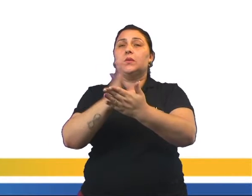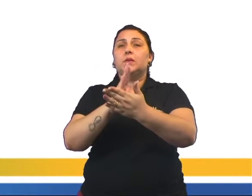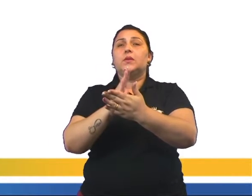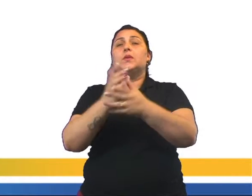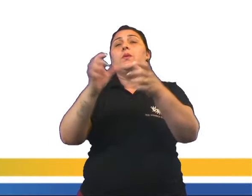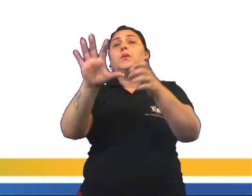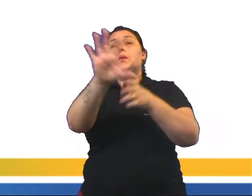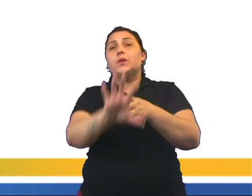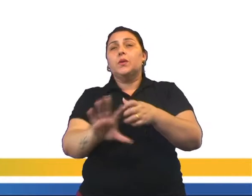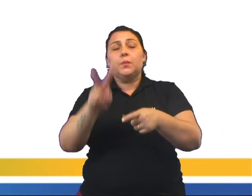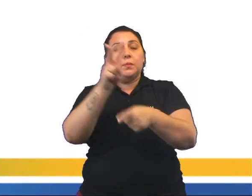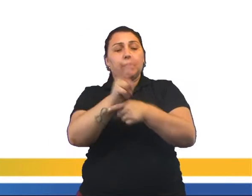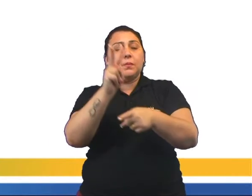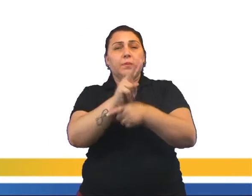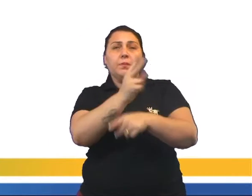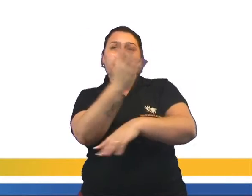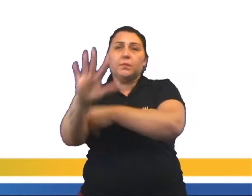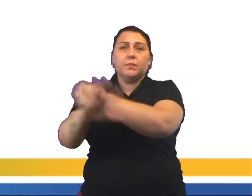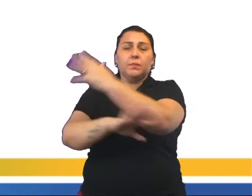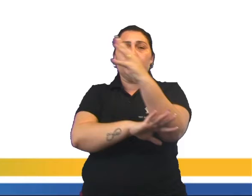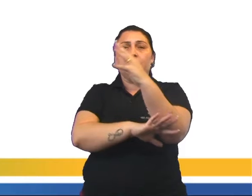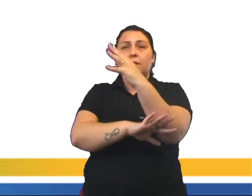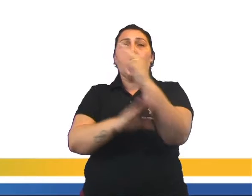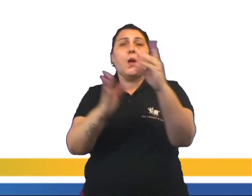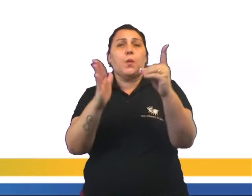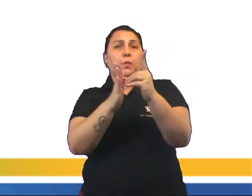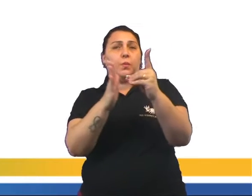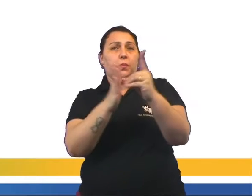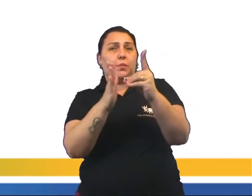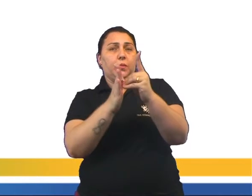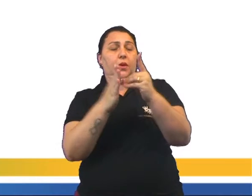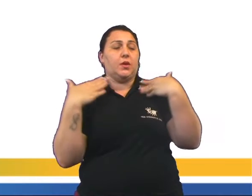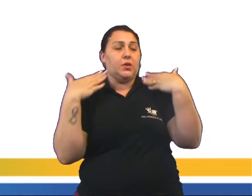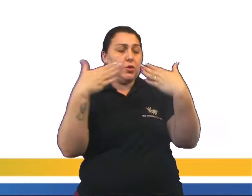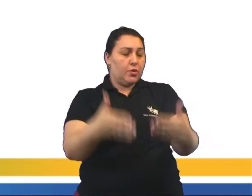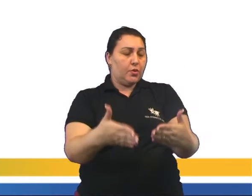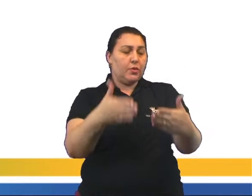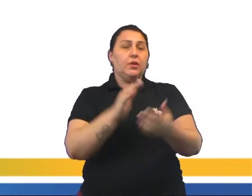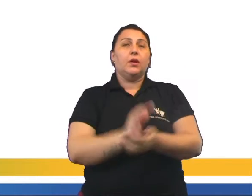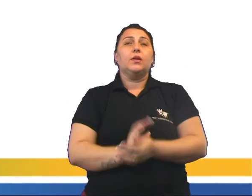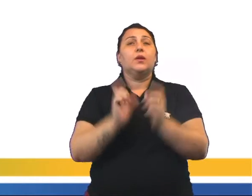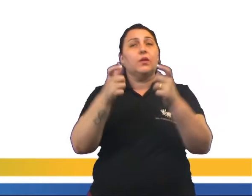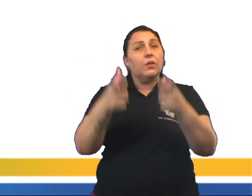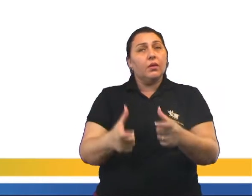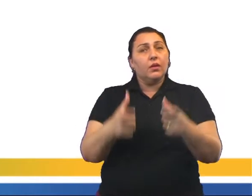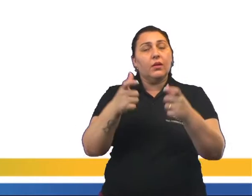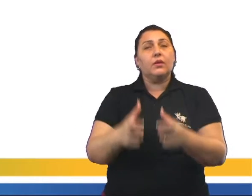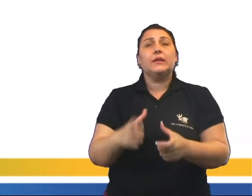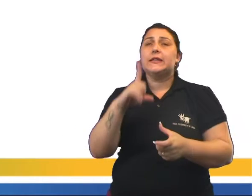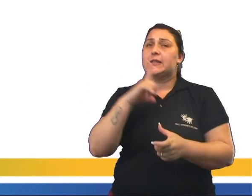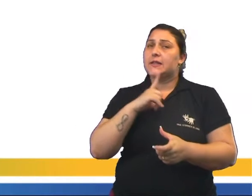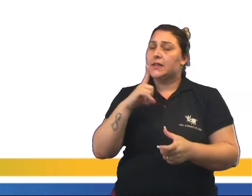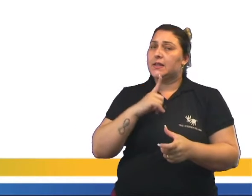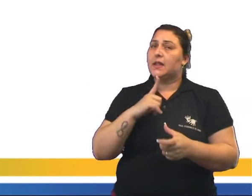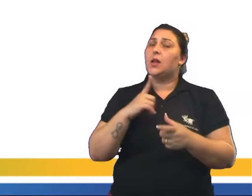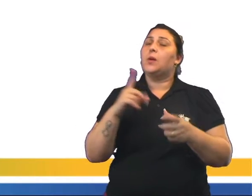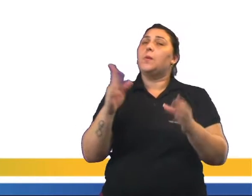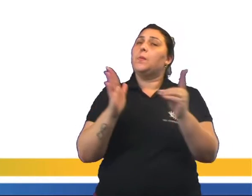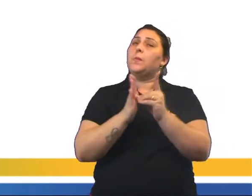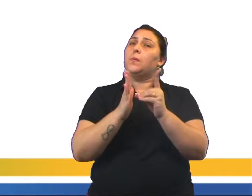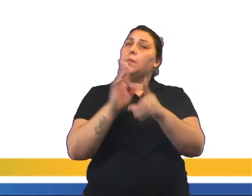em regiões de preservação ambiental ou terras indígenas. Então, quando eles chegam nesse local que há uma área de